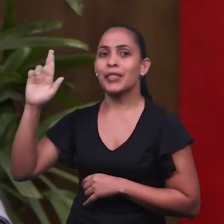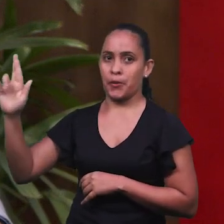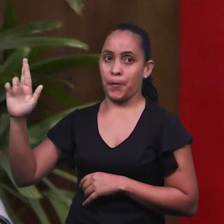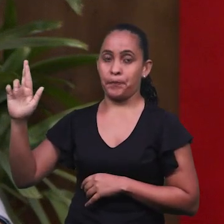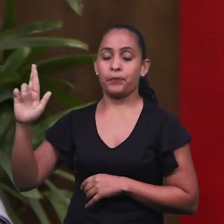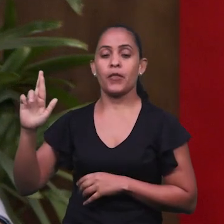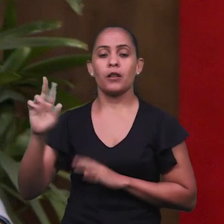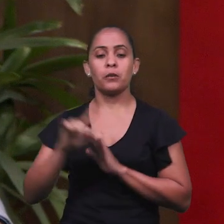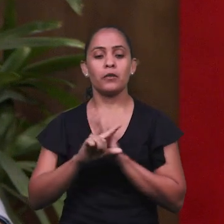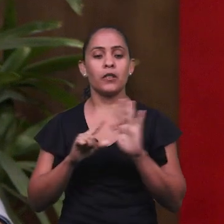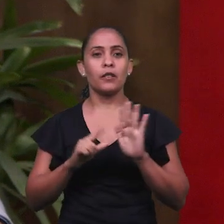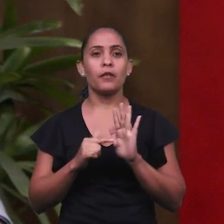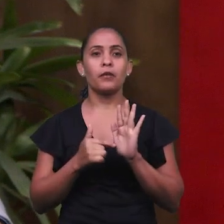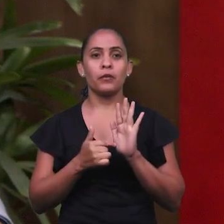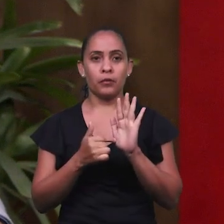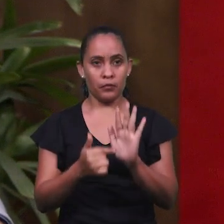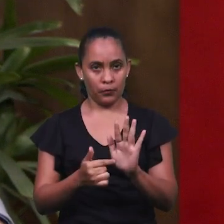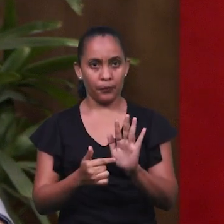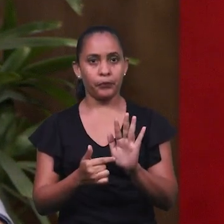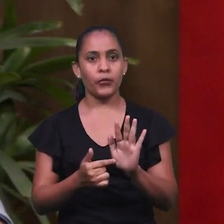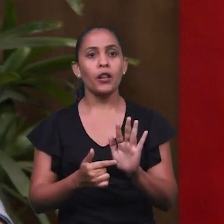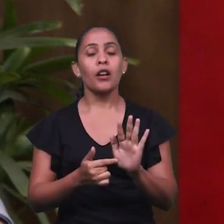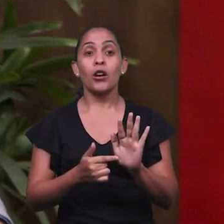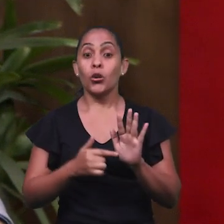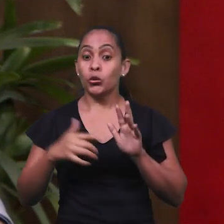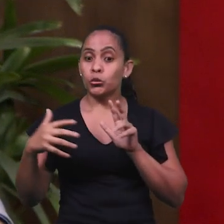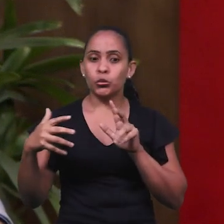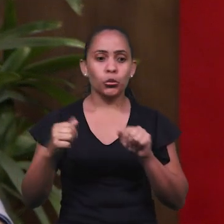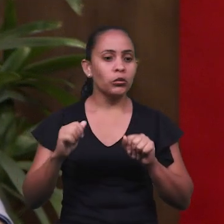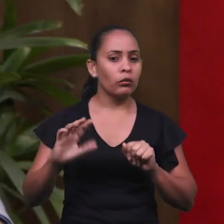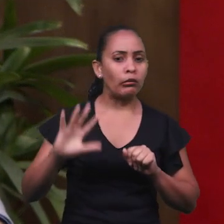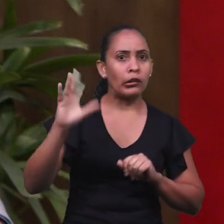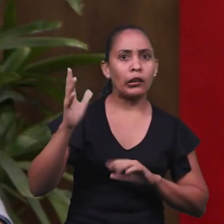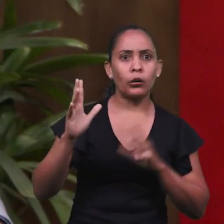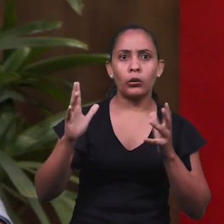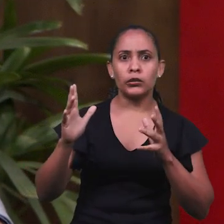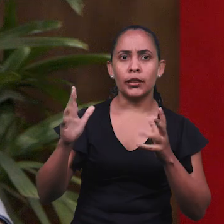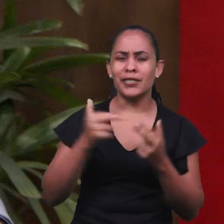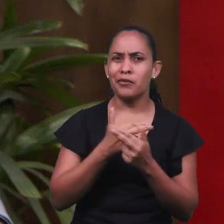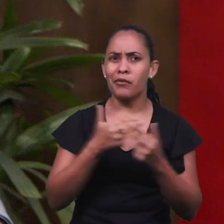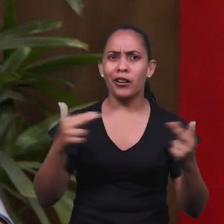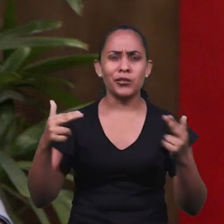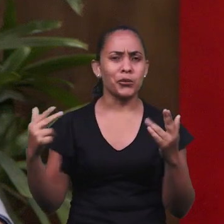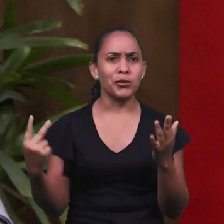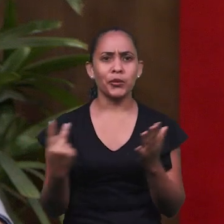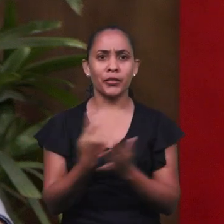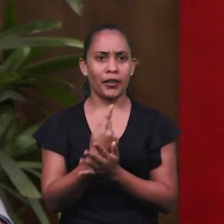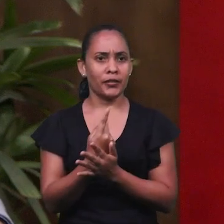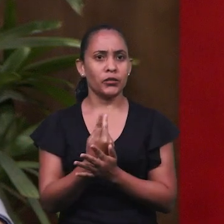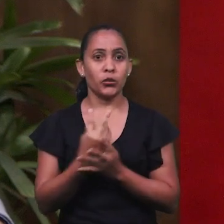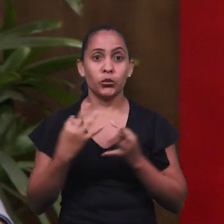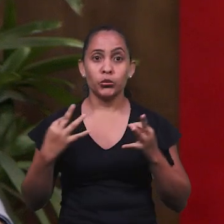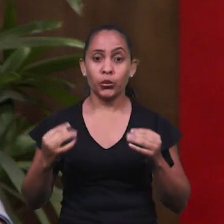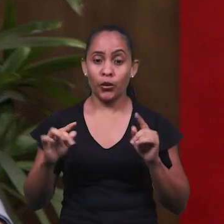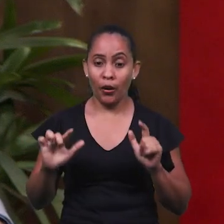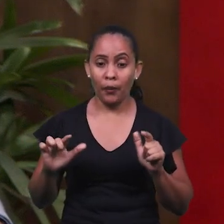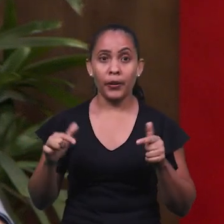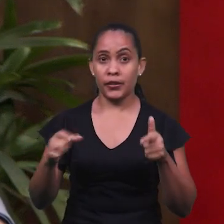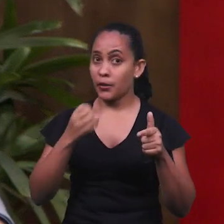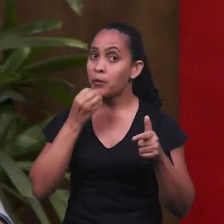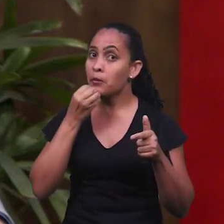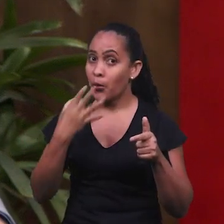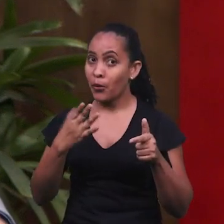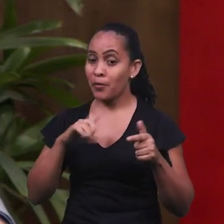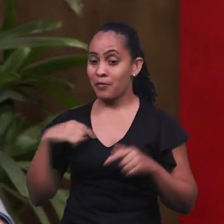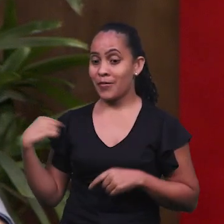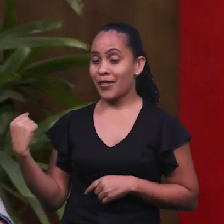as coisas cooperam ou concorrem juntamente para o bem daqueles que amam a Deus. Ou seja, nós vamos hoje